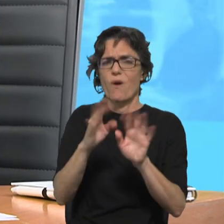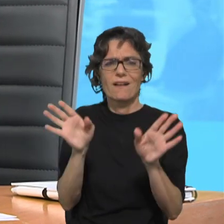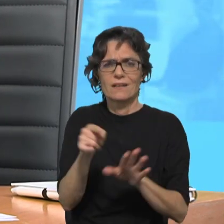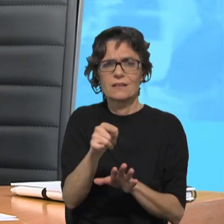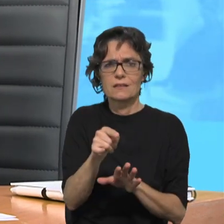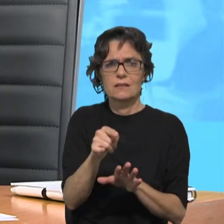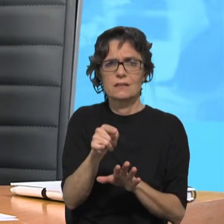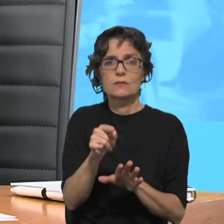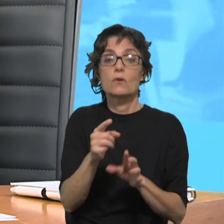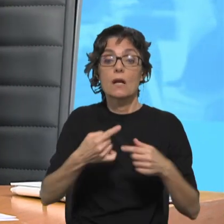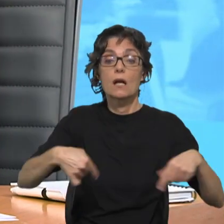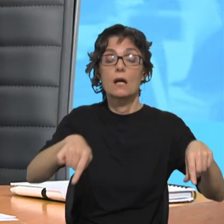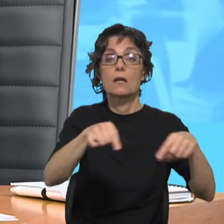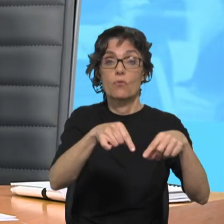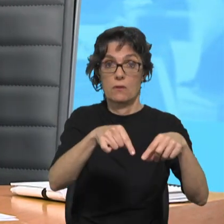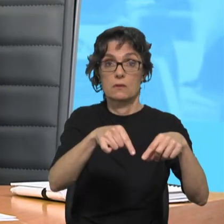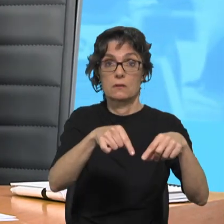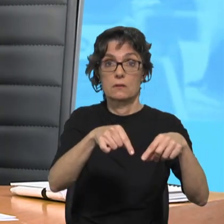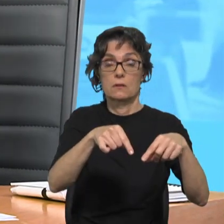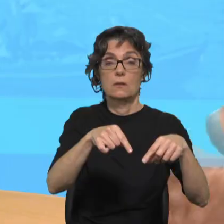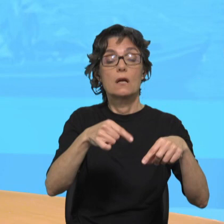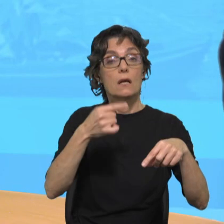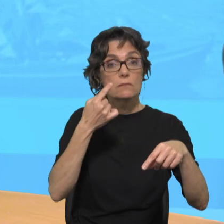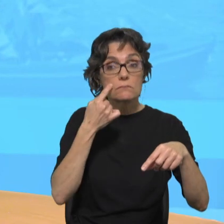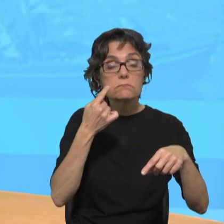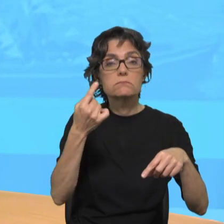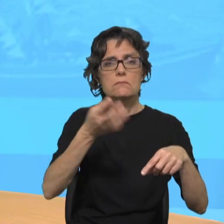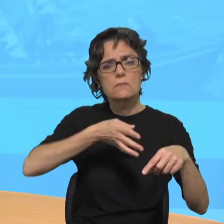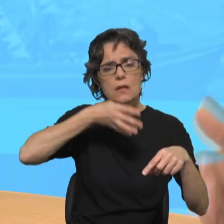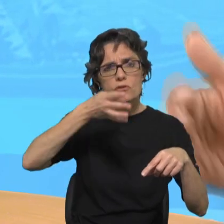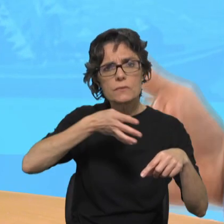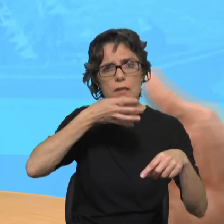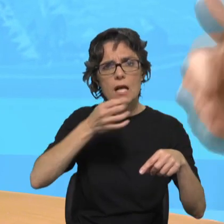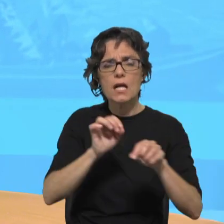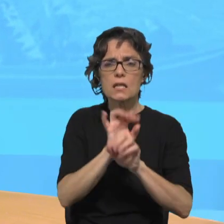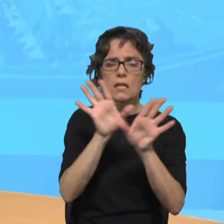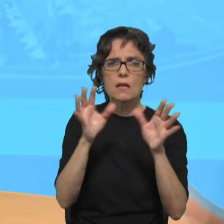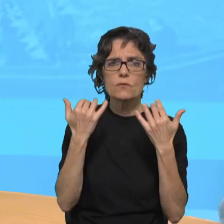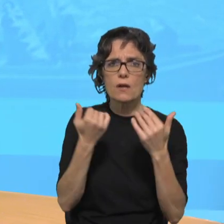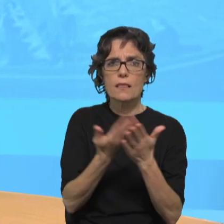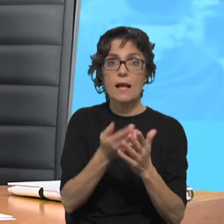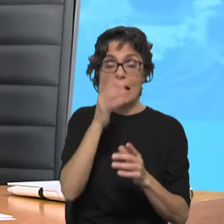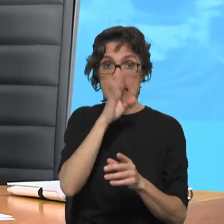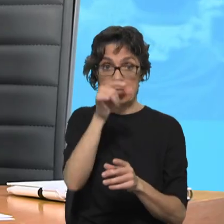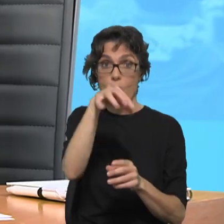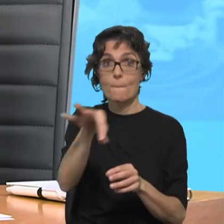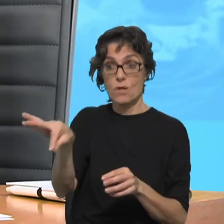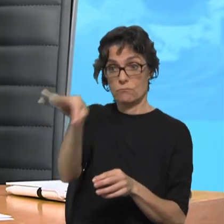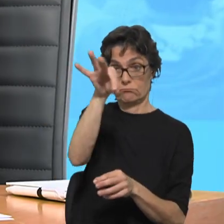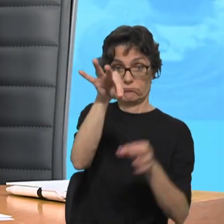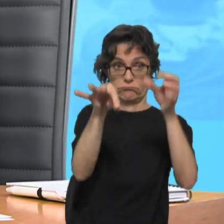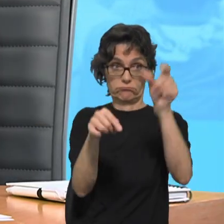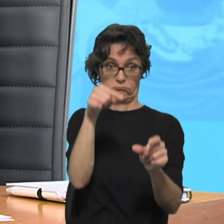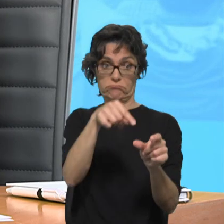que se têm que reunir e ajudar a clarificar e explicar que aquela pessoa fez algo erradíssimo, e se